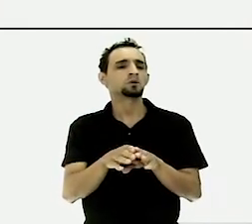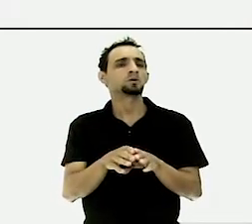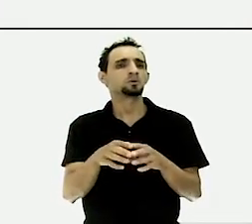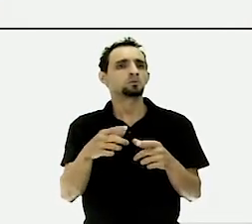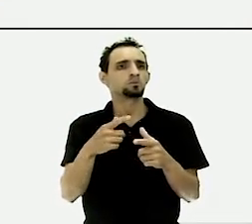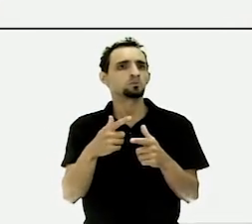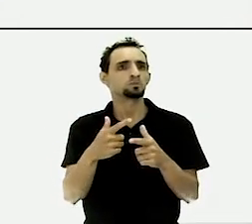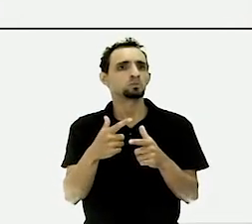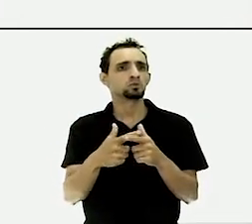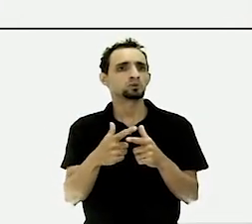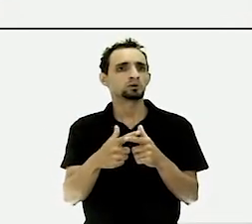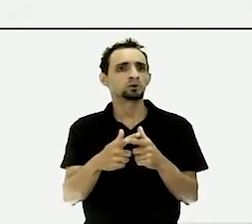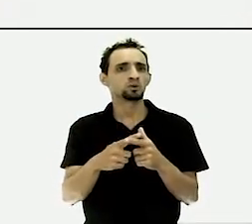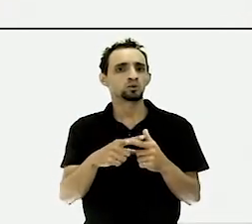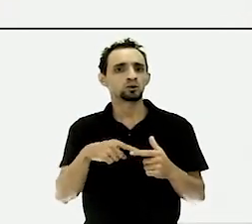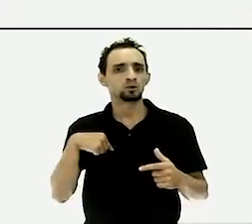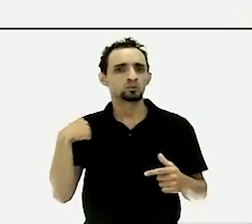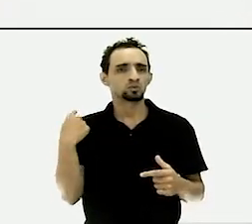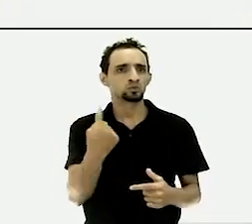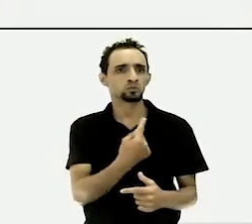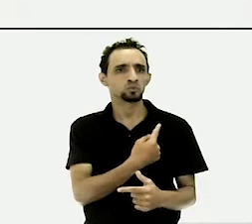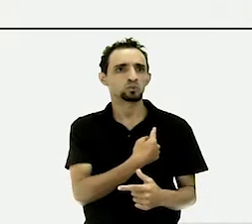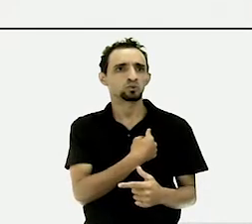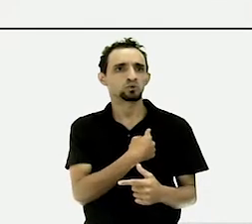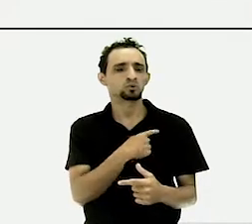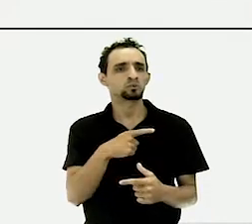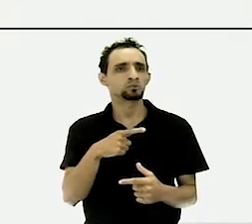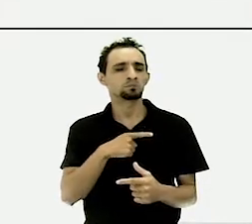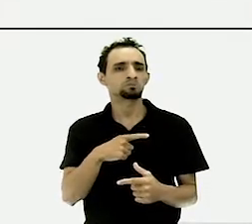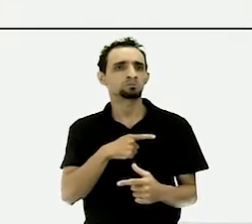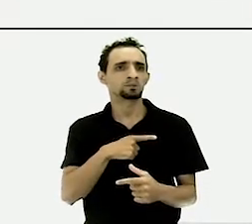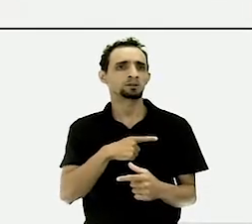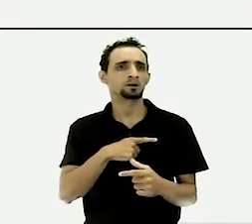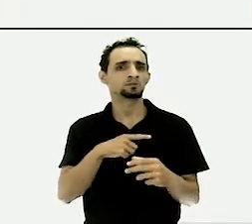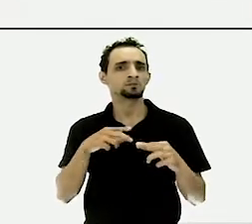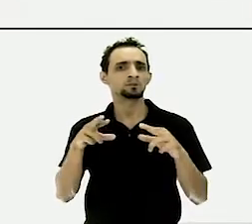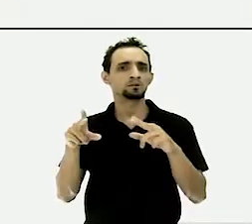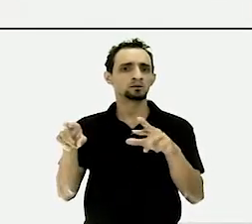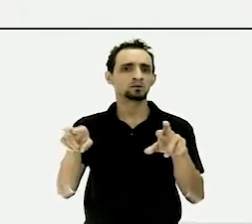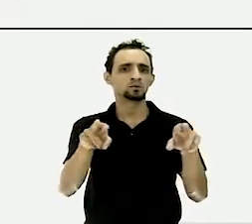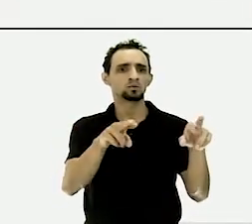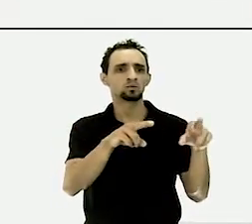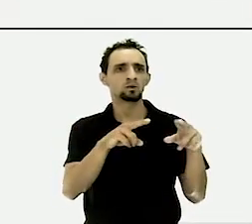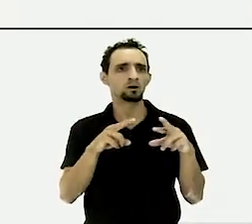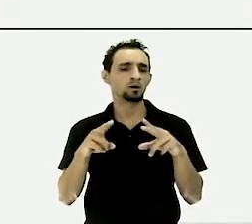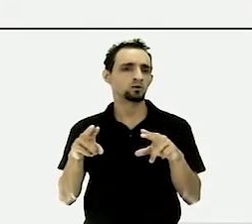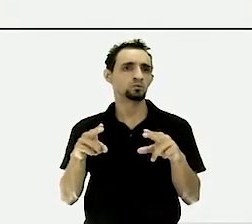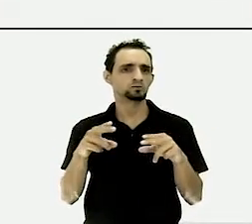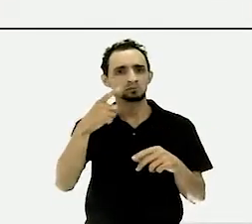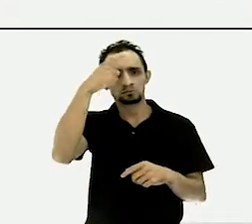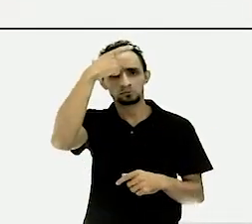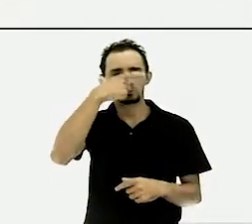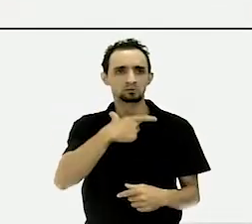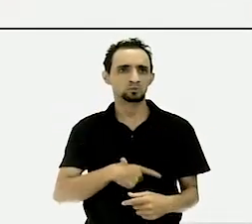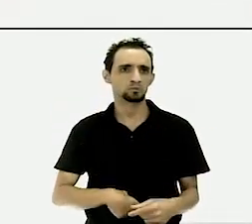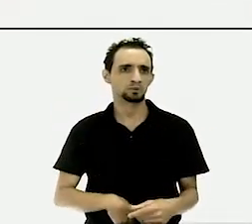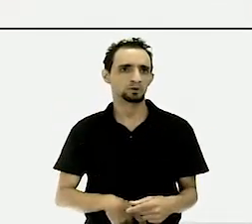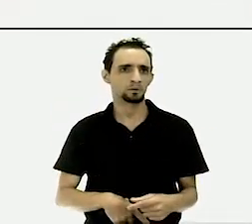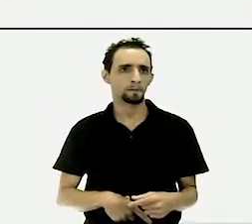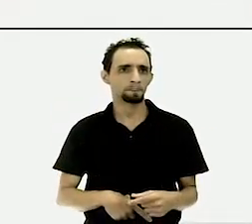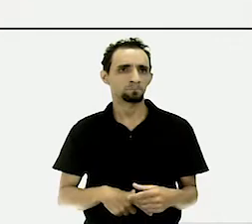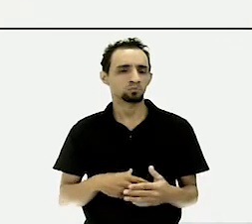um boneco do que com uma criança, um ser humano, né? É desesperador. Então, parabéns a todo o pessoal aí do Corpo de